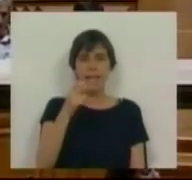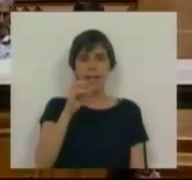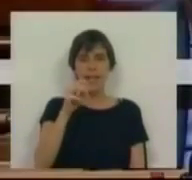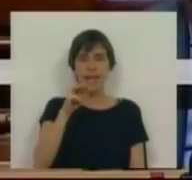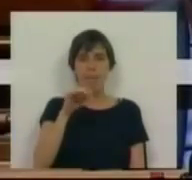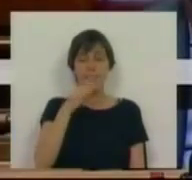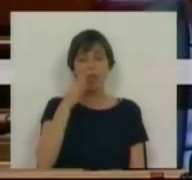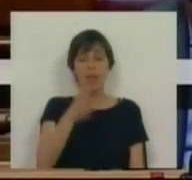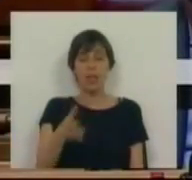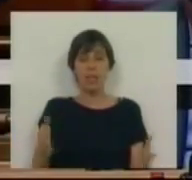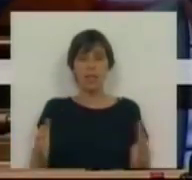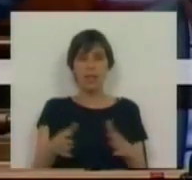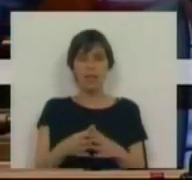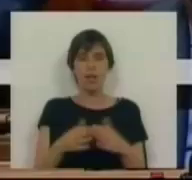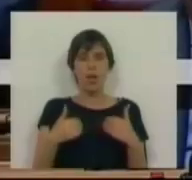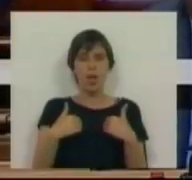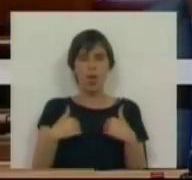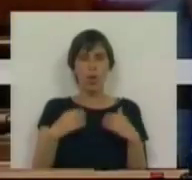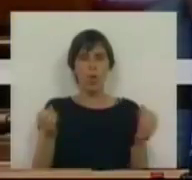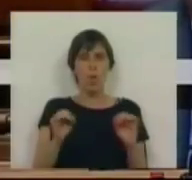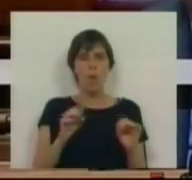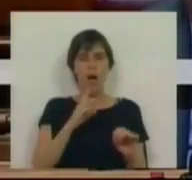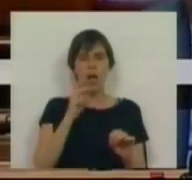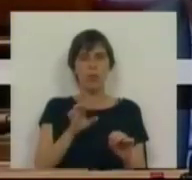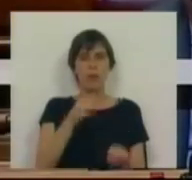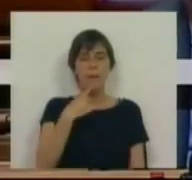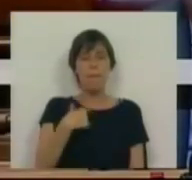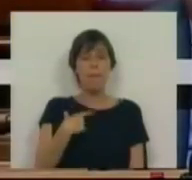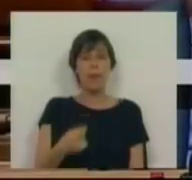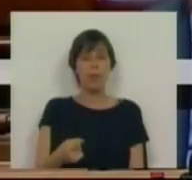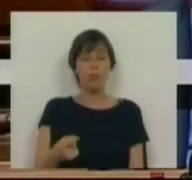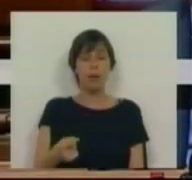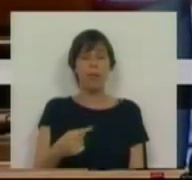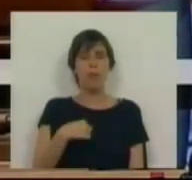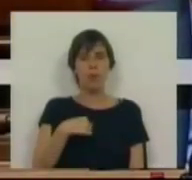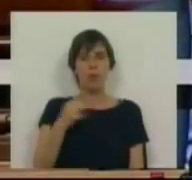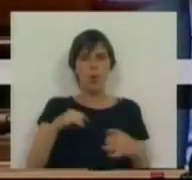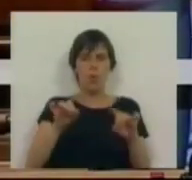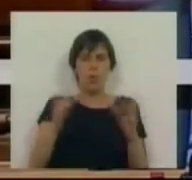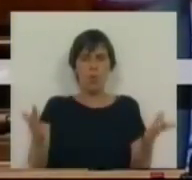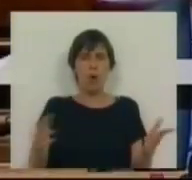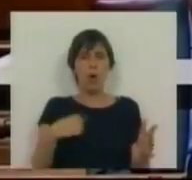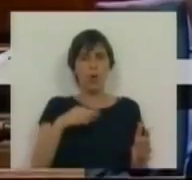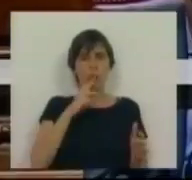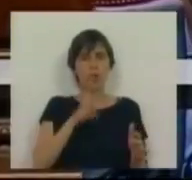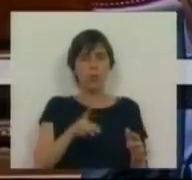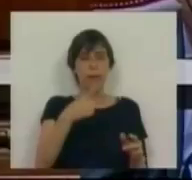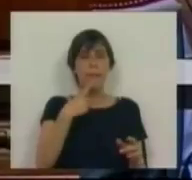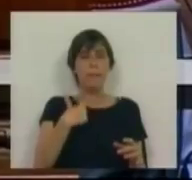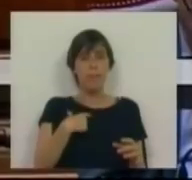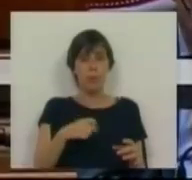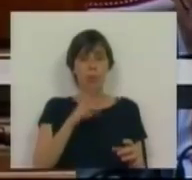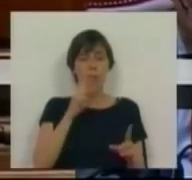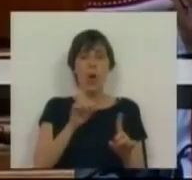Martins, começou por dizer que eu não tinha respondido à sua pergunta Mas eu discordo, Sra. Deputada. Eu respondi à sua pergunta.